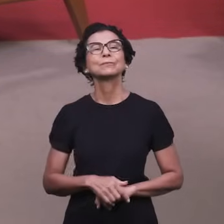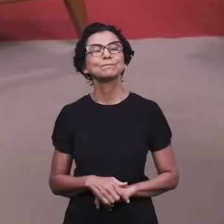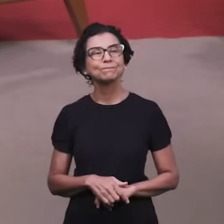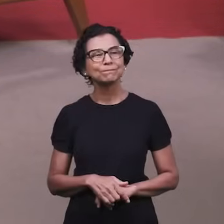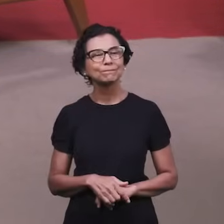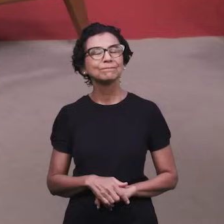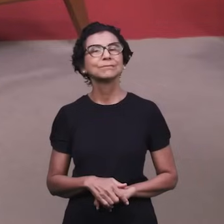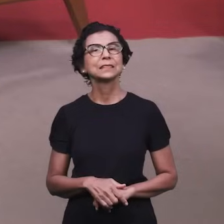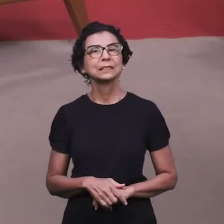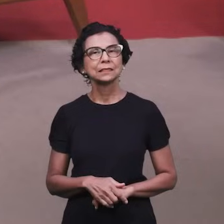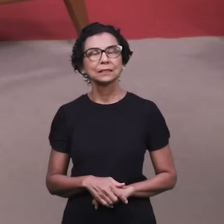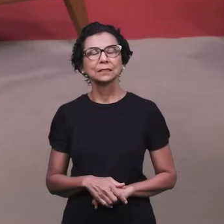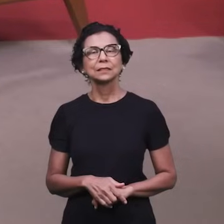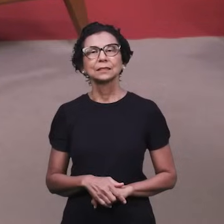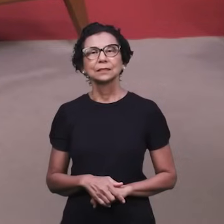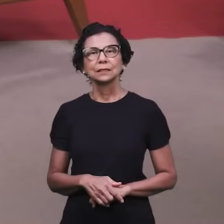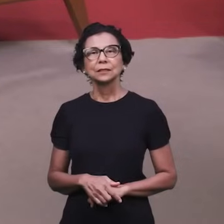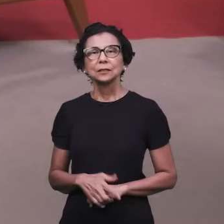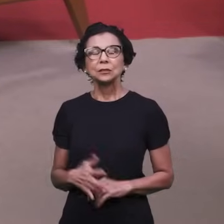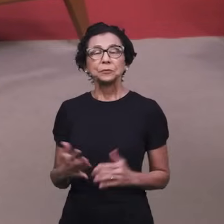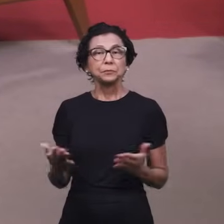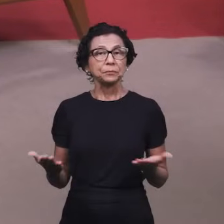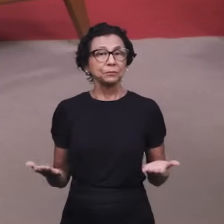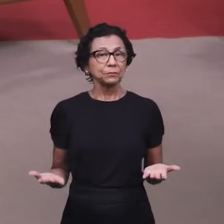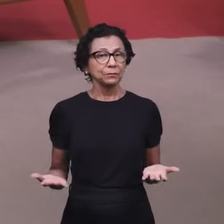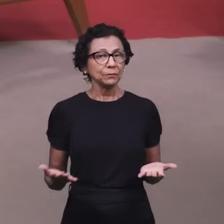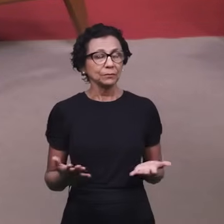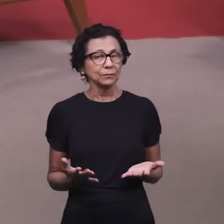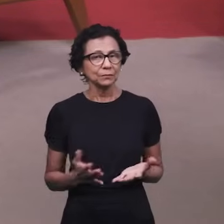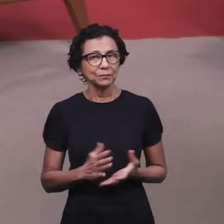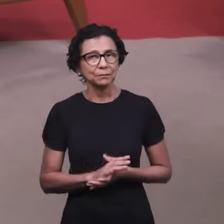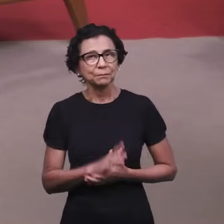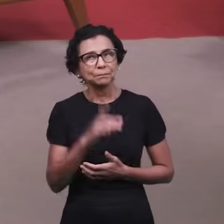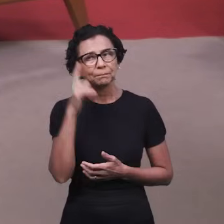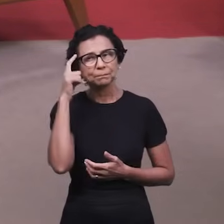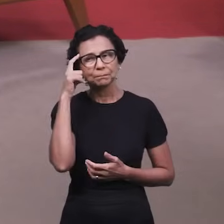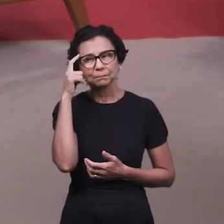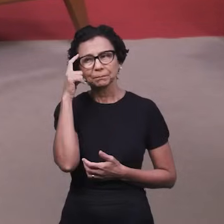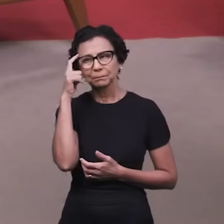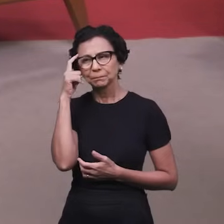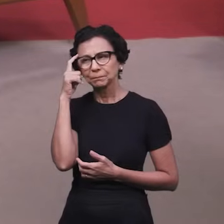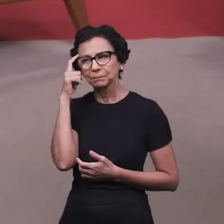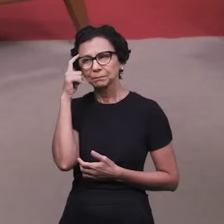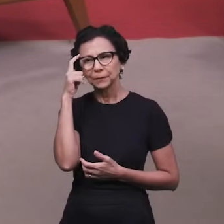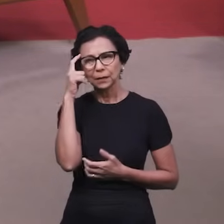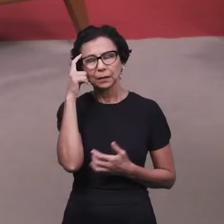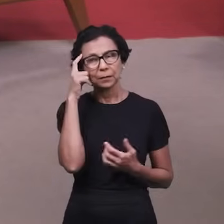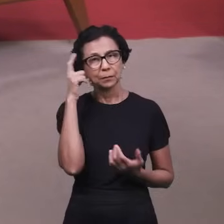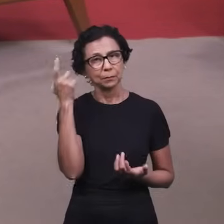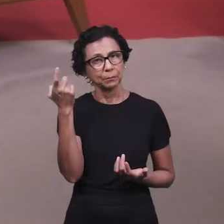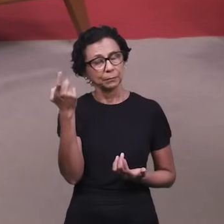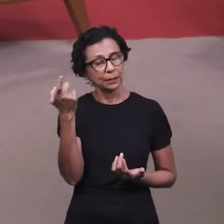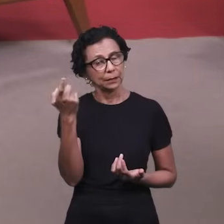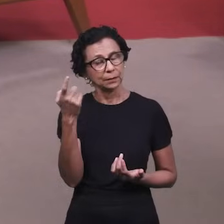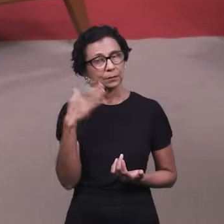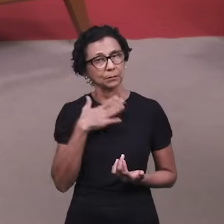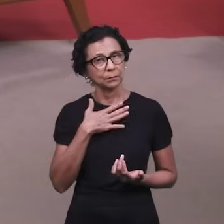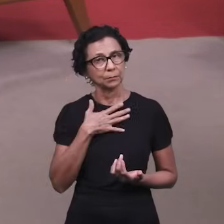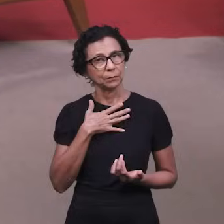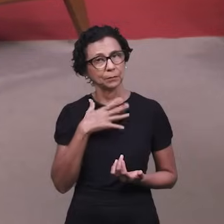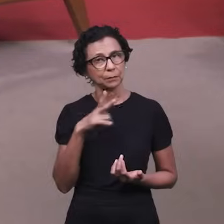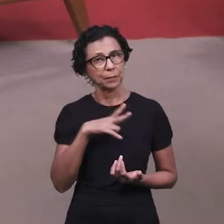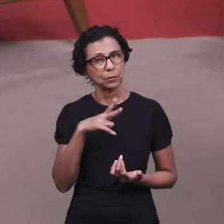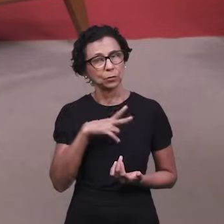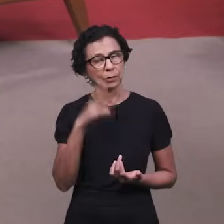Terra Prometida que eles estavam seguindo, né? E aquilo, e aí eu penso na minha experiência, e talvez seja a experiência